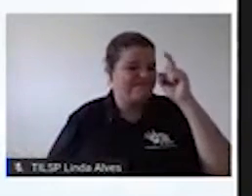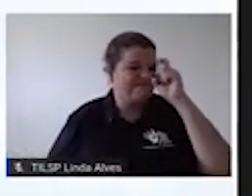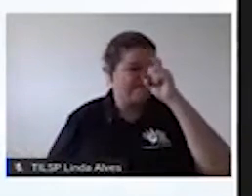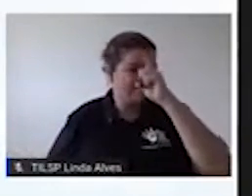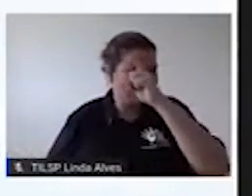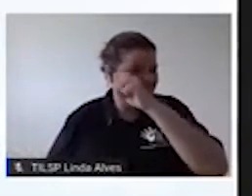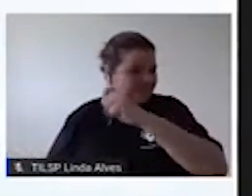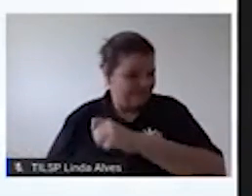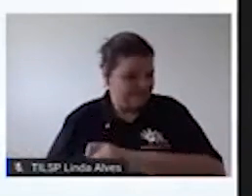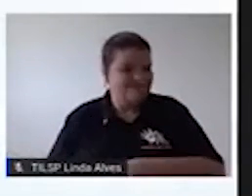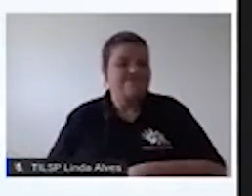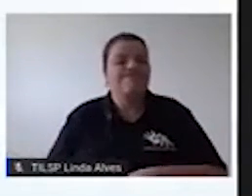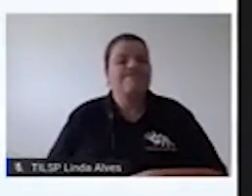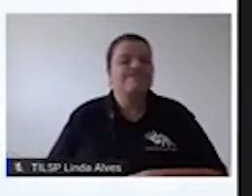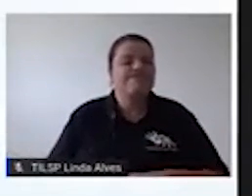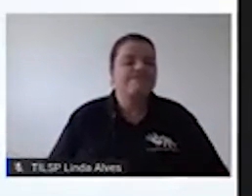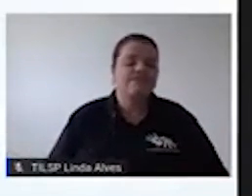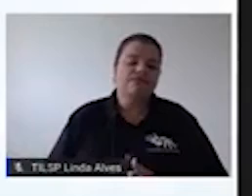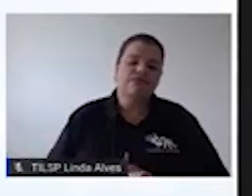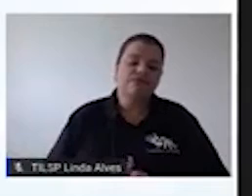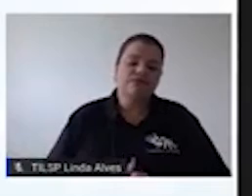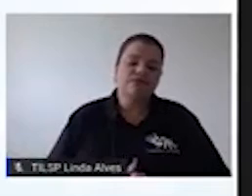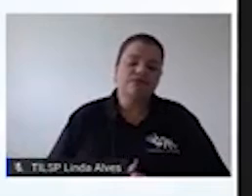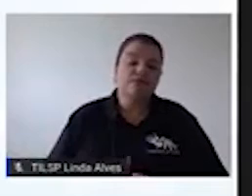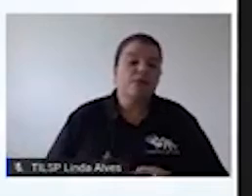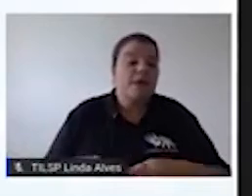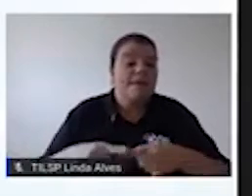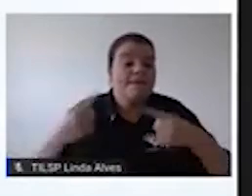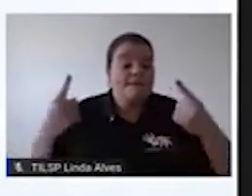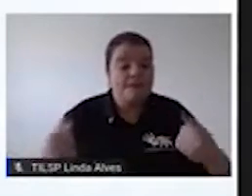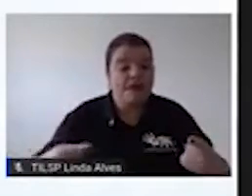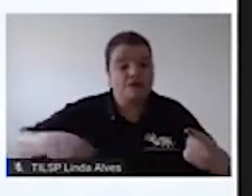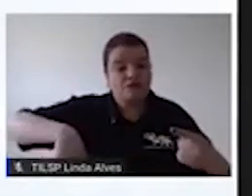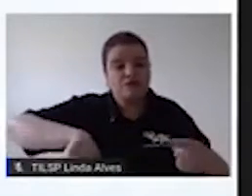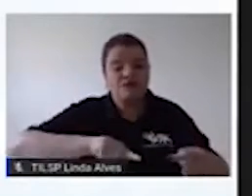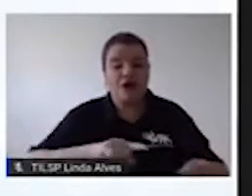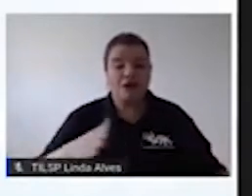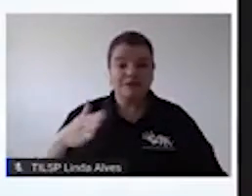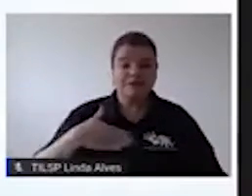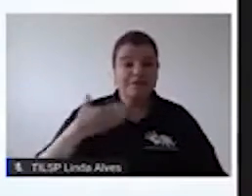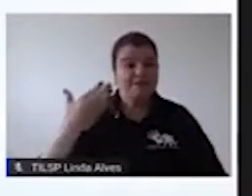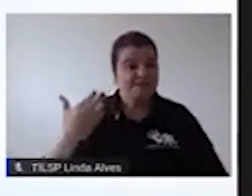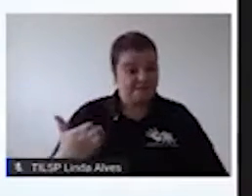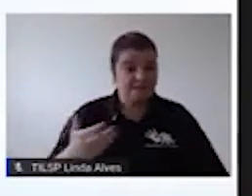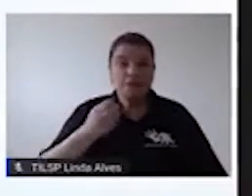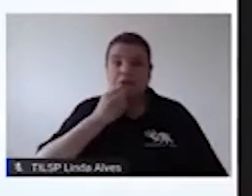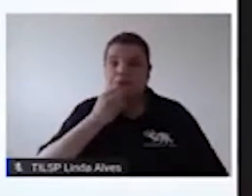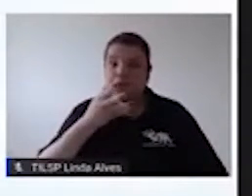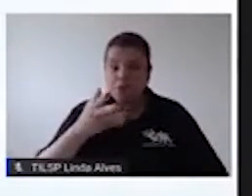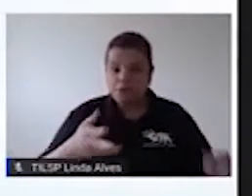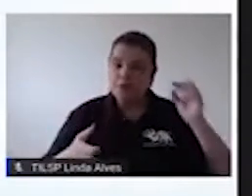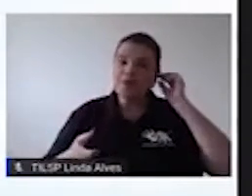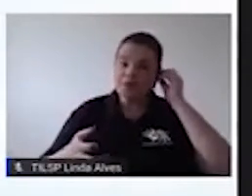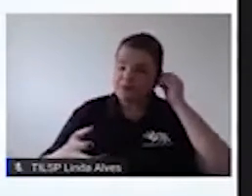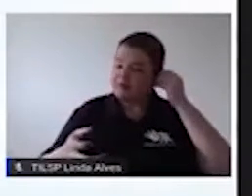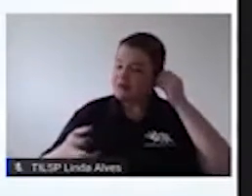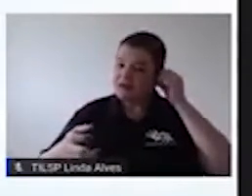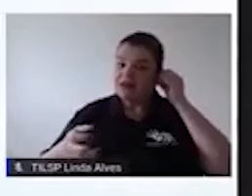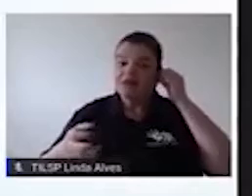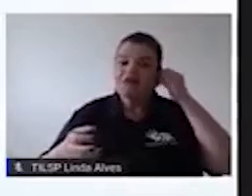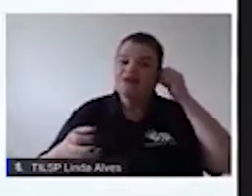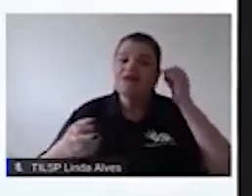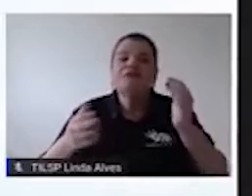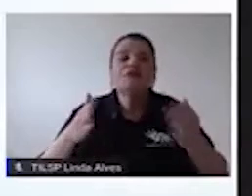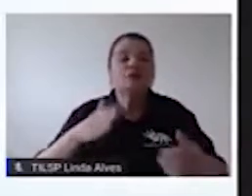das mulheres nesse espaço. Mas a gente tem tido gratas surpresas, surpresas maravilhosas.